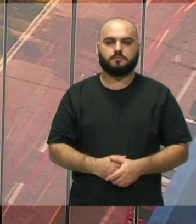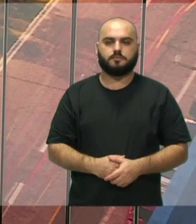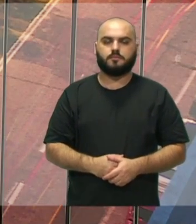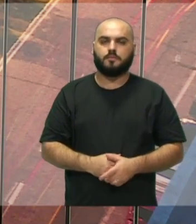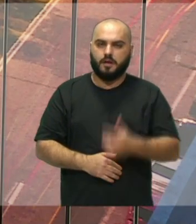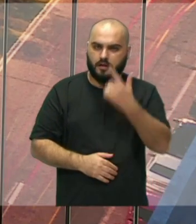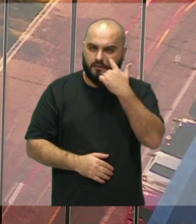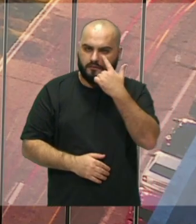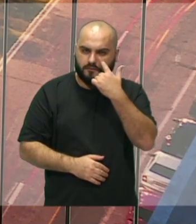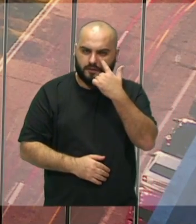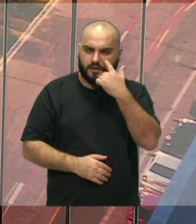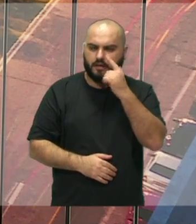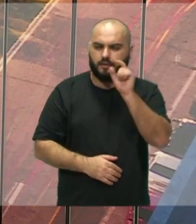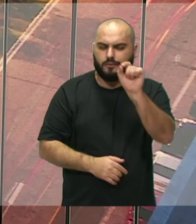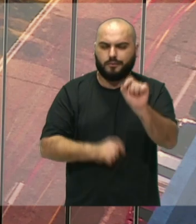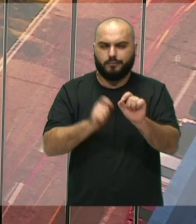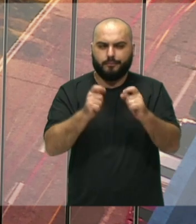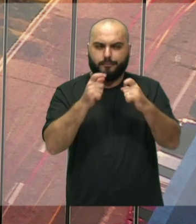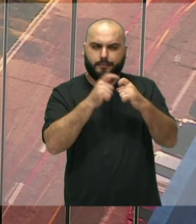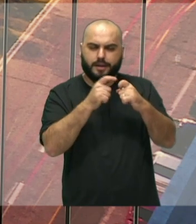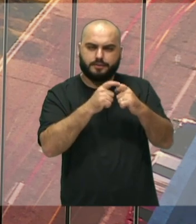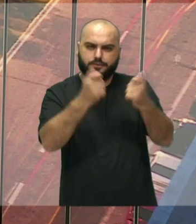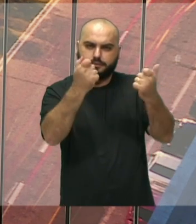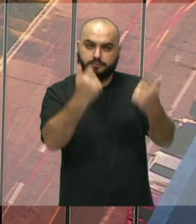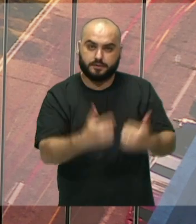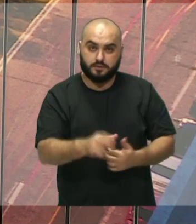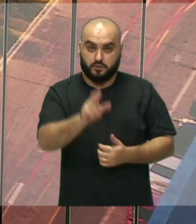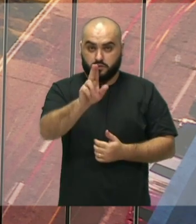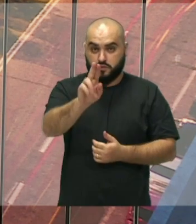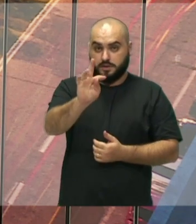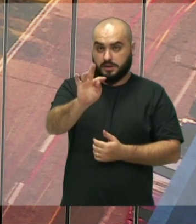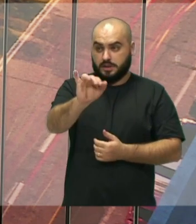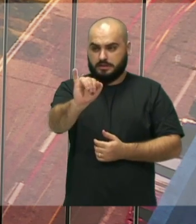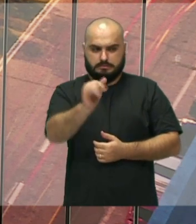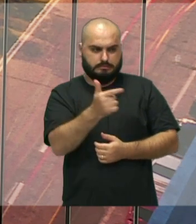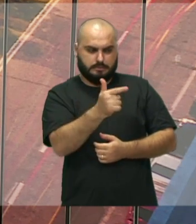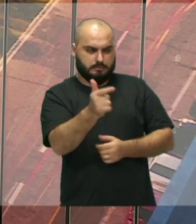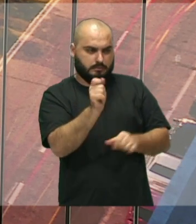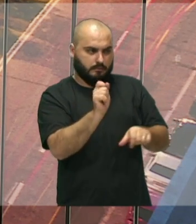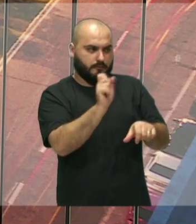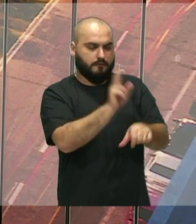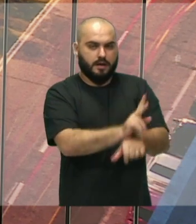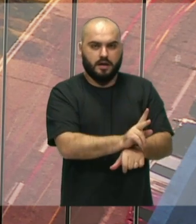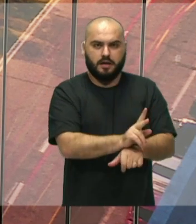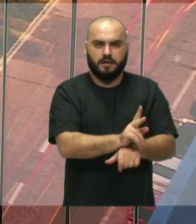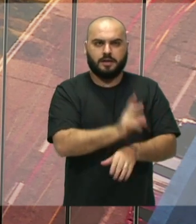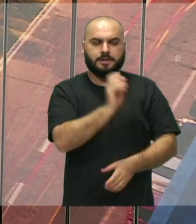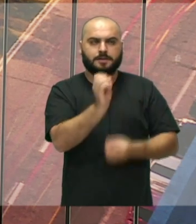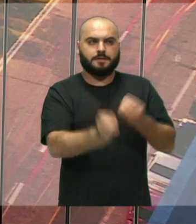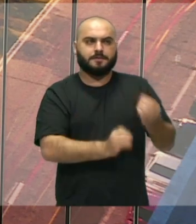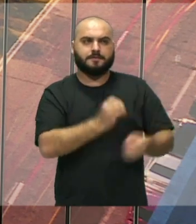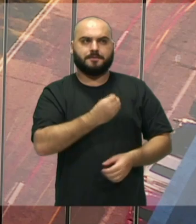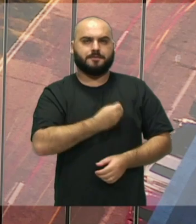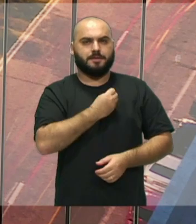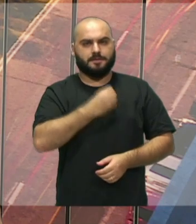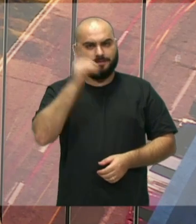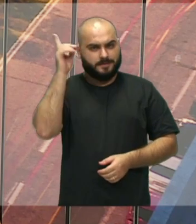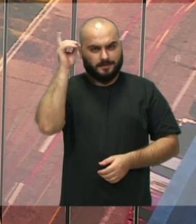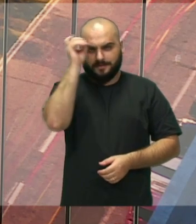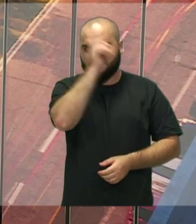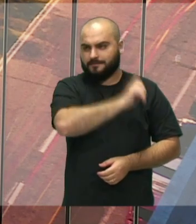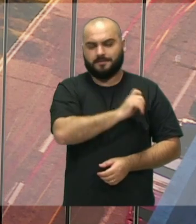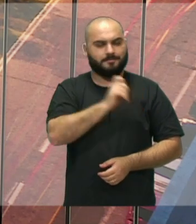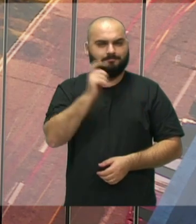os leitos de UTI a sobrevivência é difícil, se torna